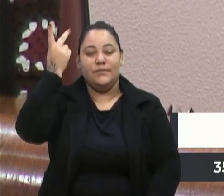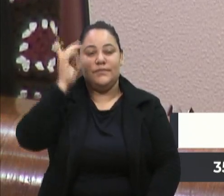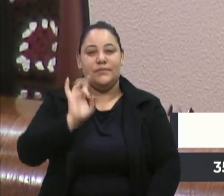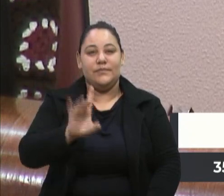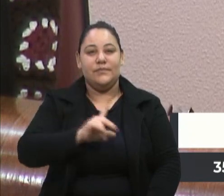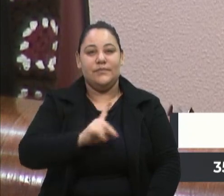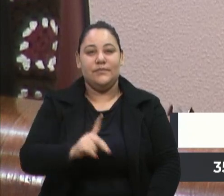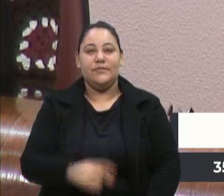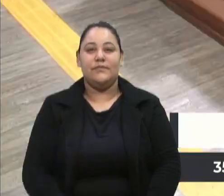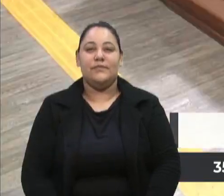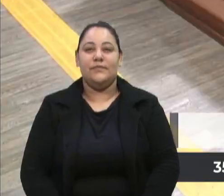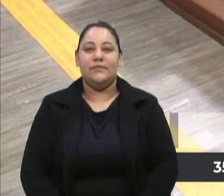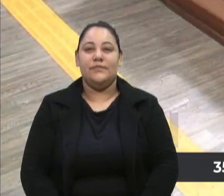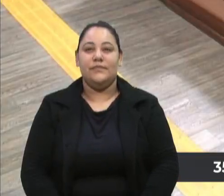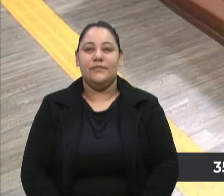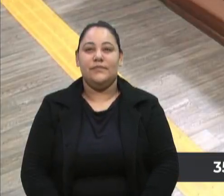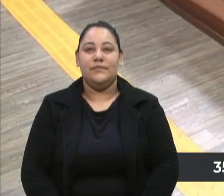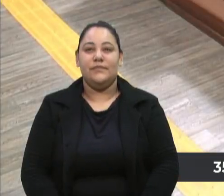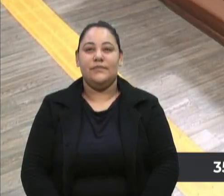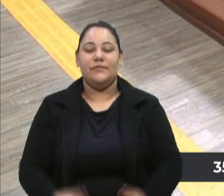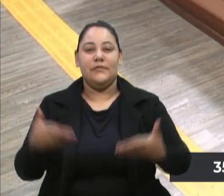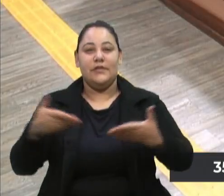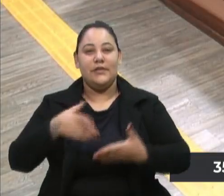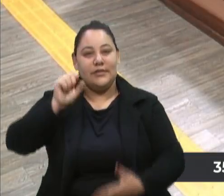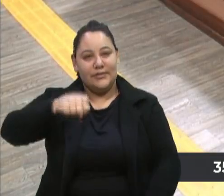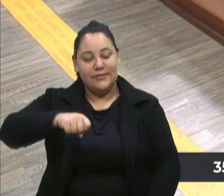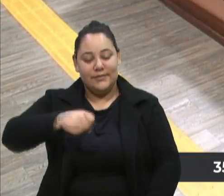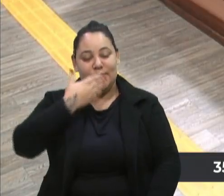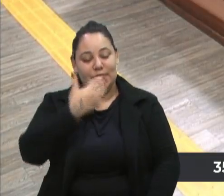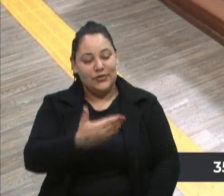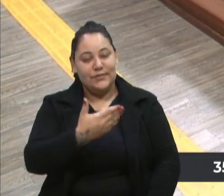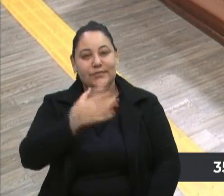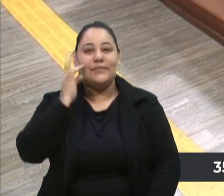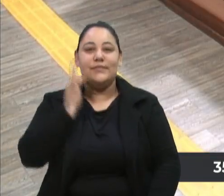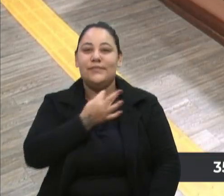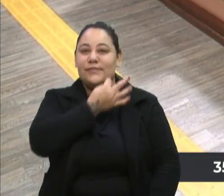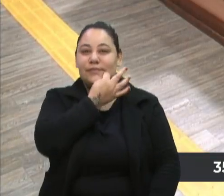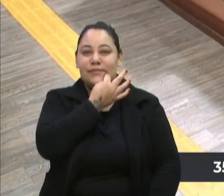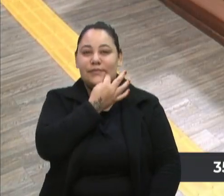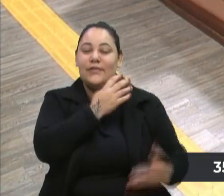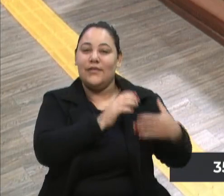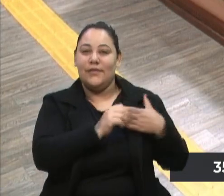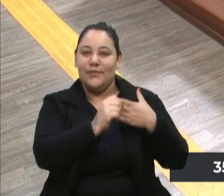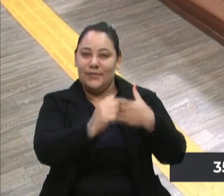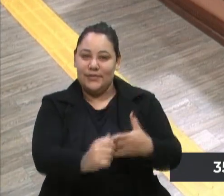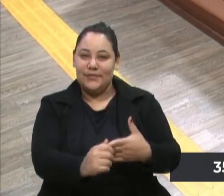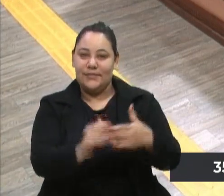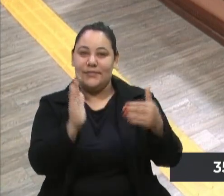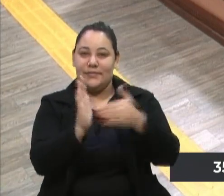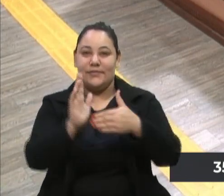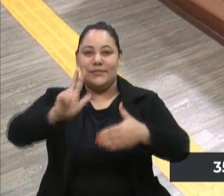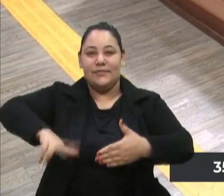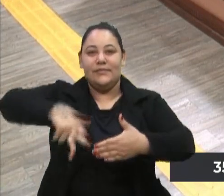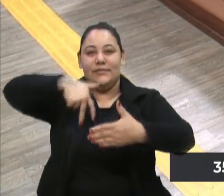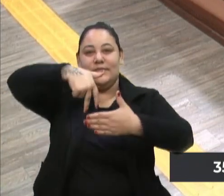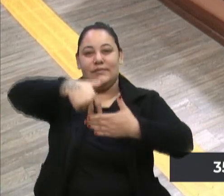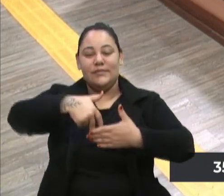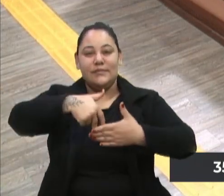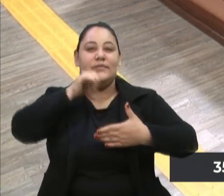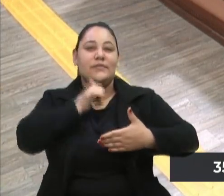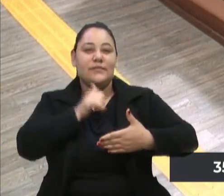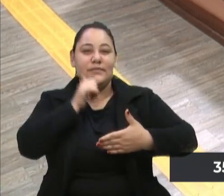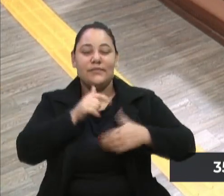senhor presidente. Agora sim, solicito a Tatiane Frisso que recepcione a secretária até a tribuna para sua manifestação